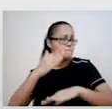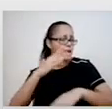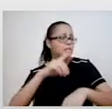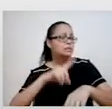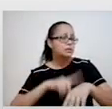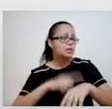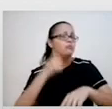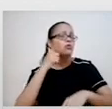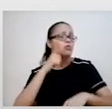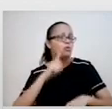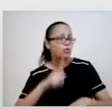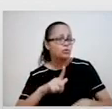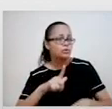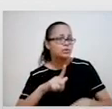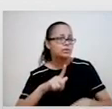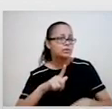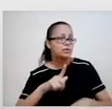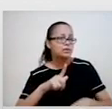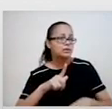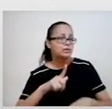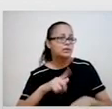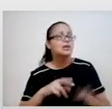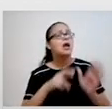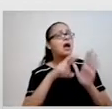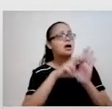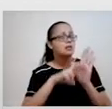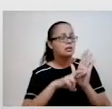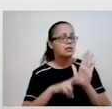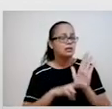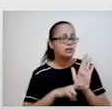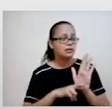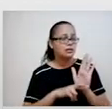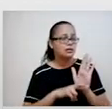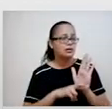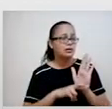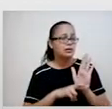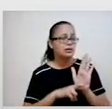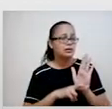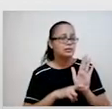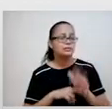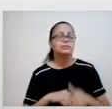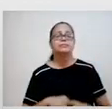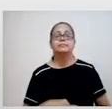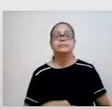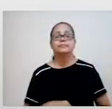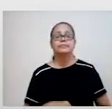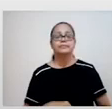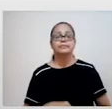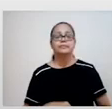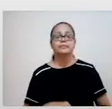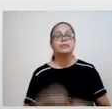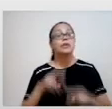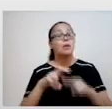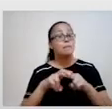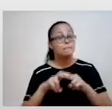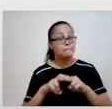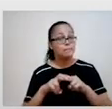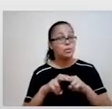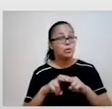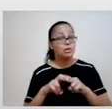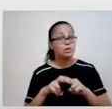conseguir, né, seguir muito mais normas, mais regras. Então, eu vou ter mais exigências. Por isso que ele sempre deve